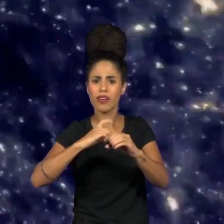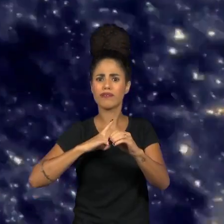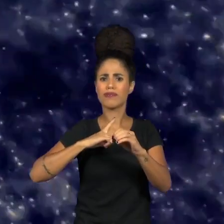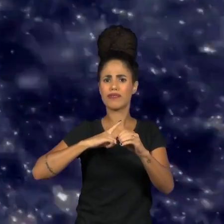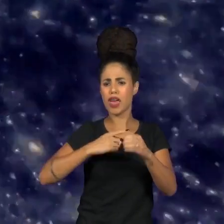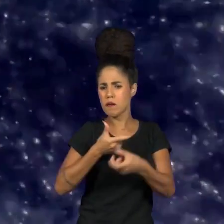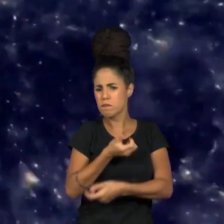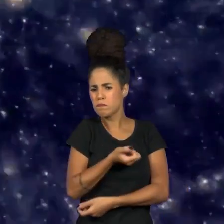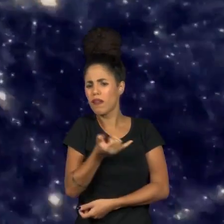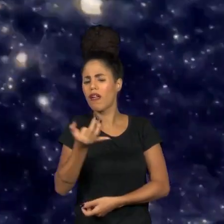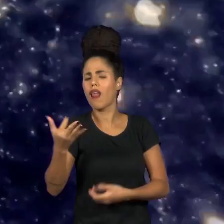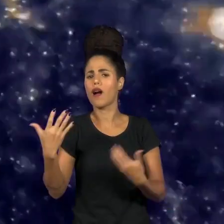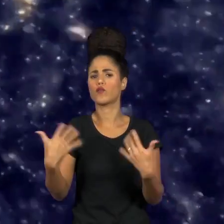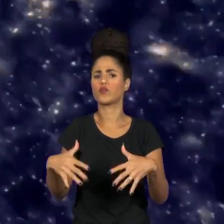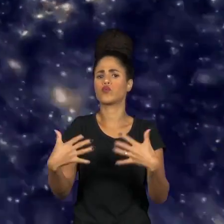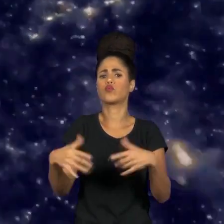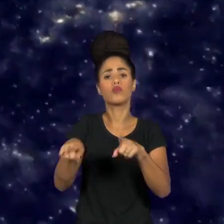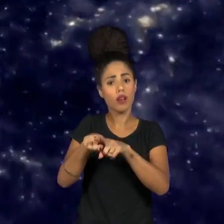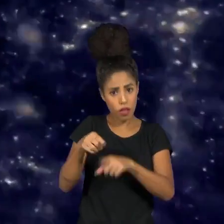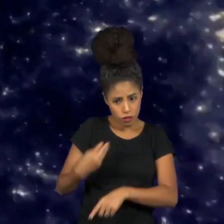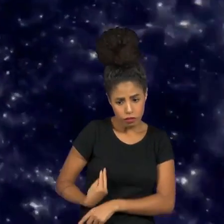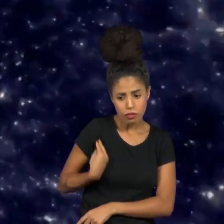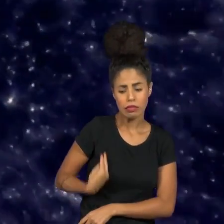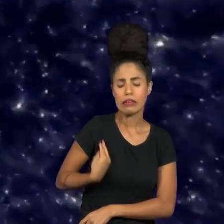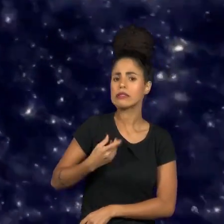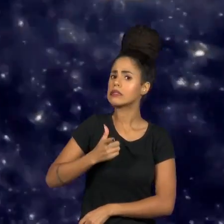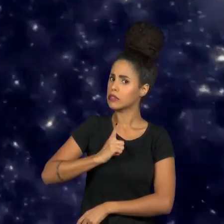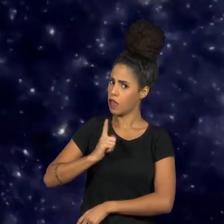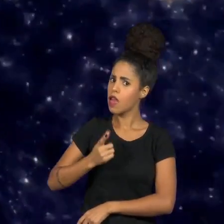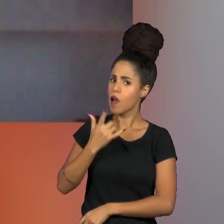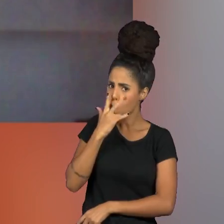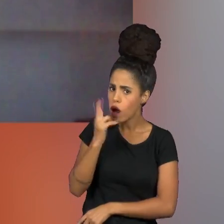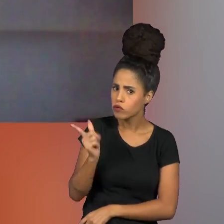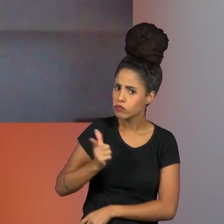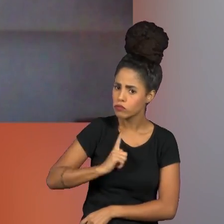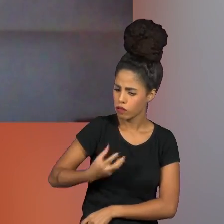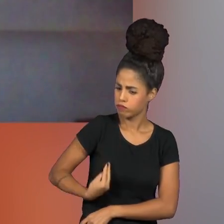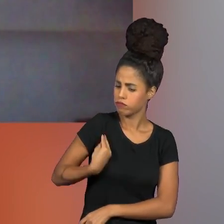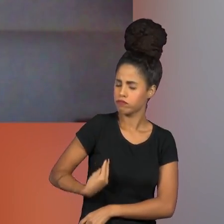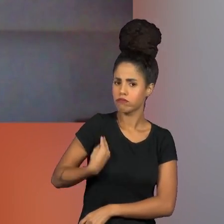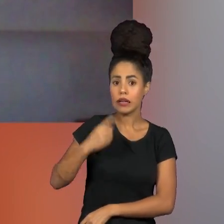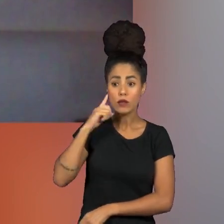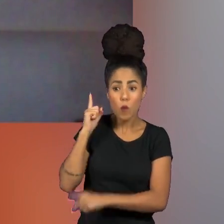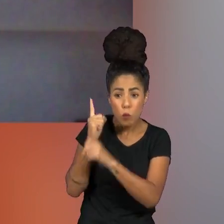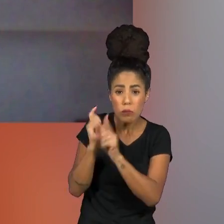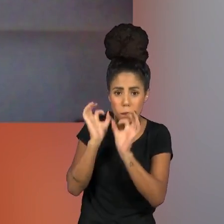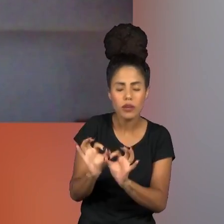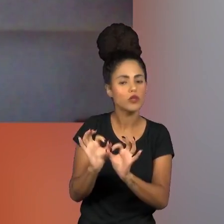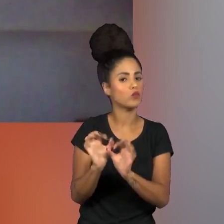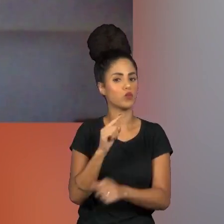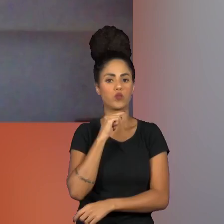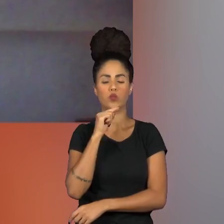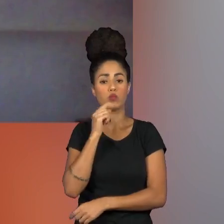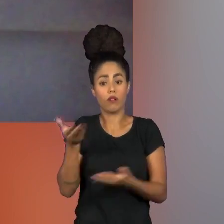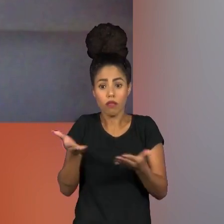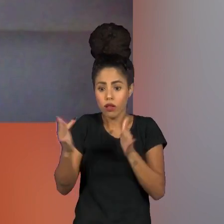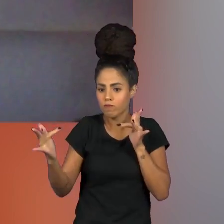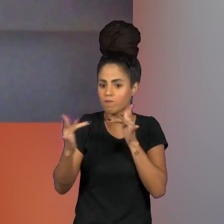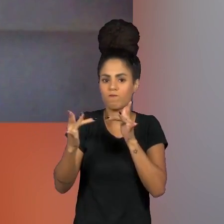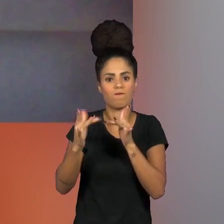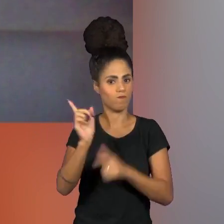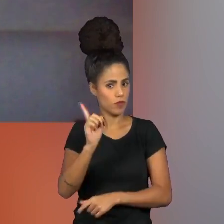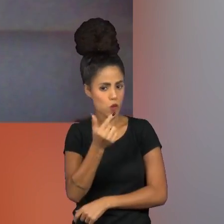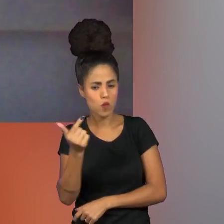ter vida nesse mundo todo. A gente ainda não conseguiu acessar, não teve nenhum contato com